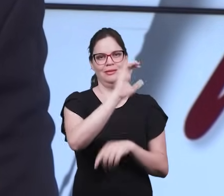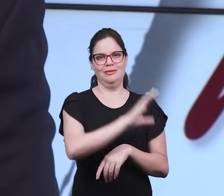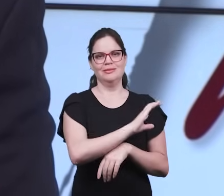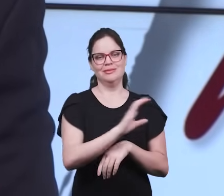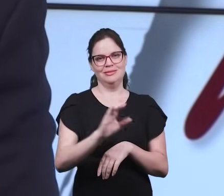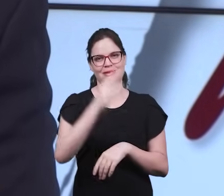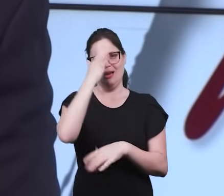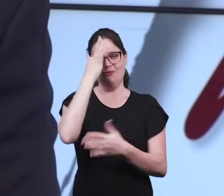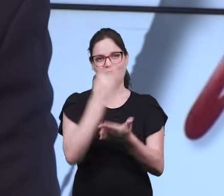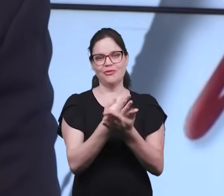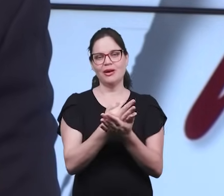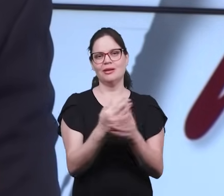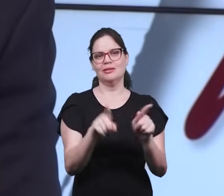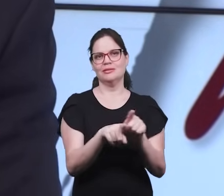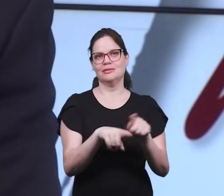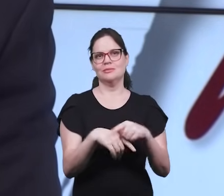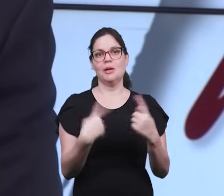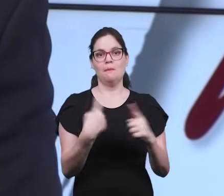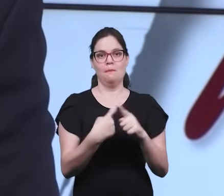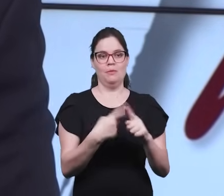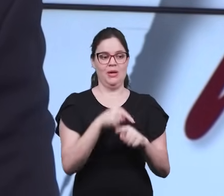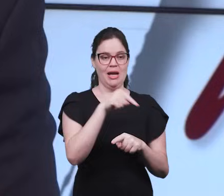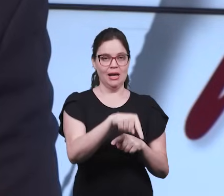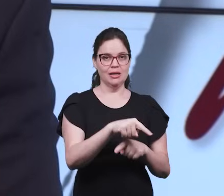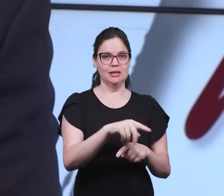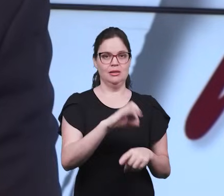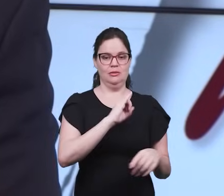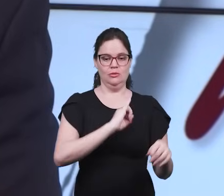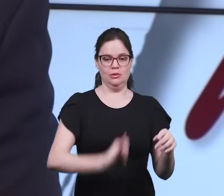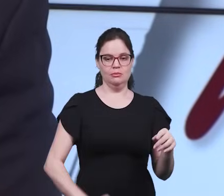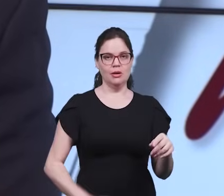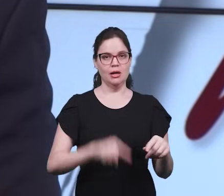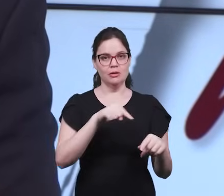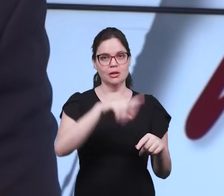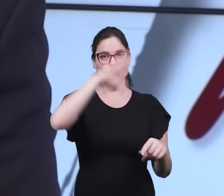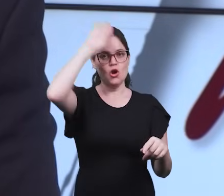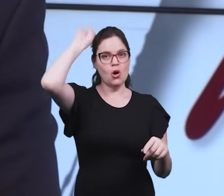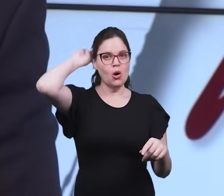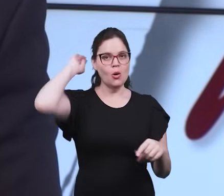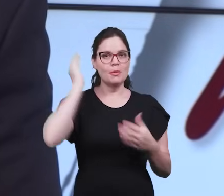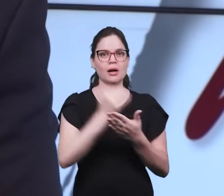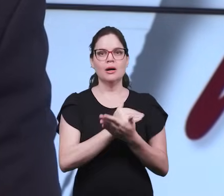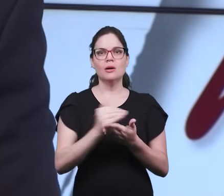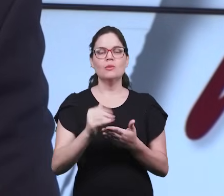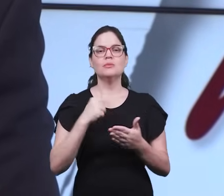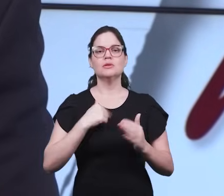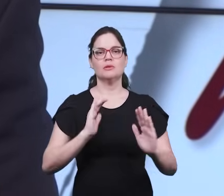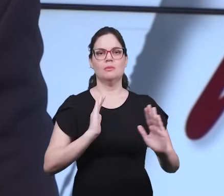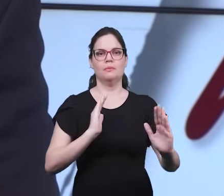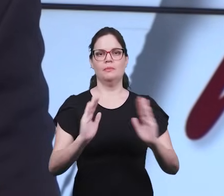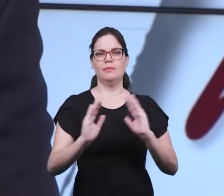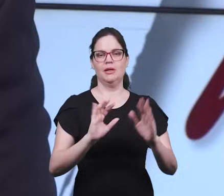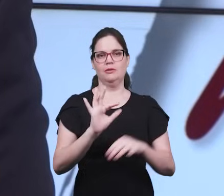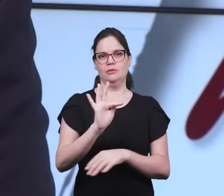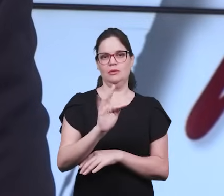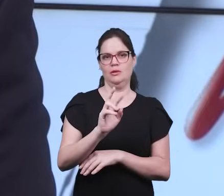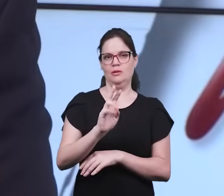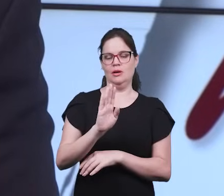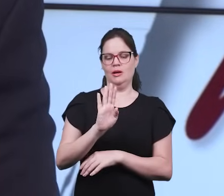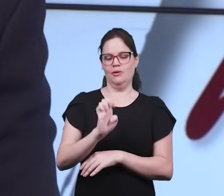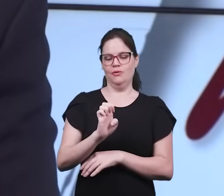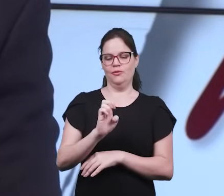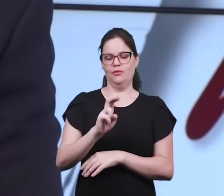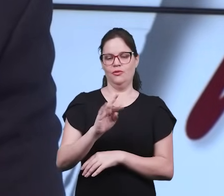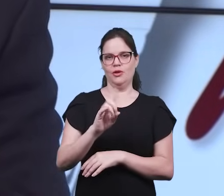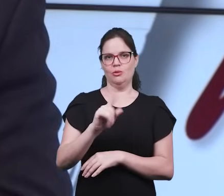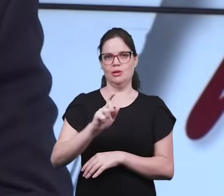do Império Romano do Ocidente, começou o período feudal. Os feudos, daí teve